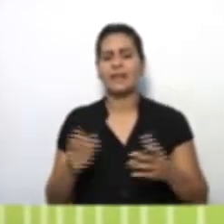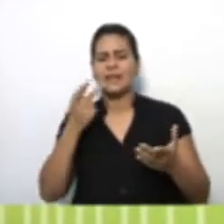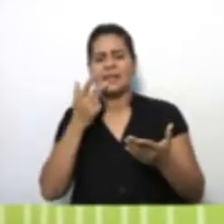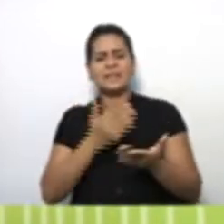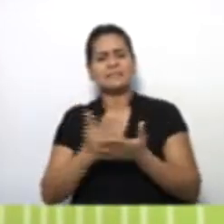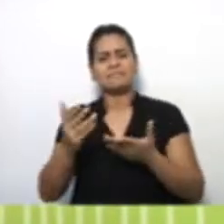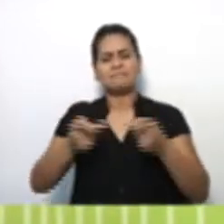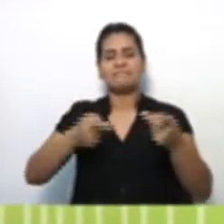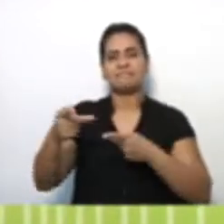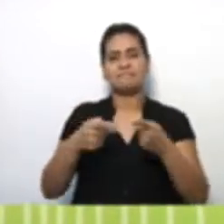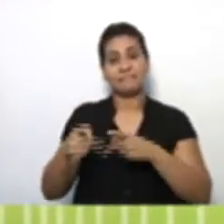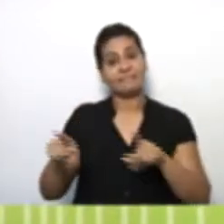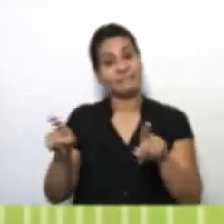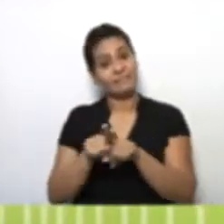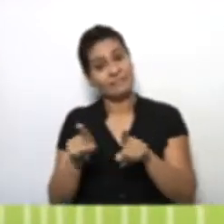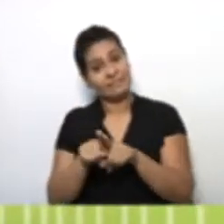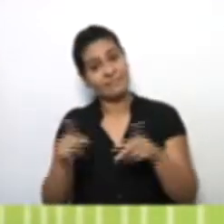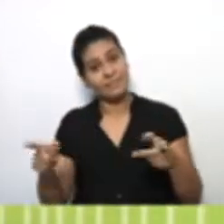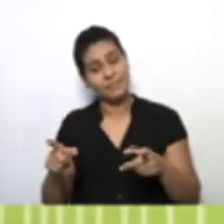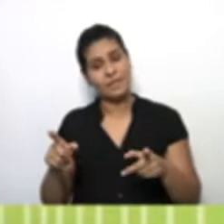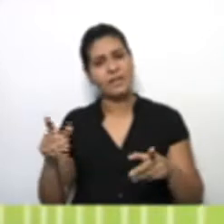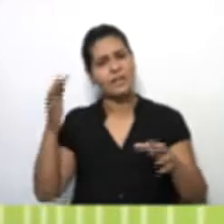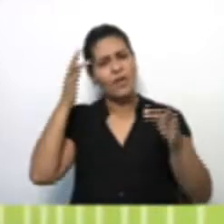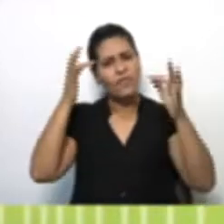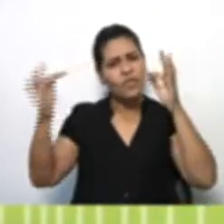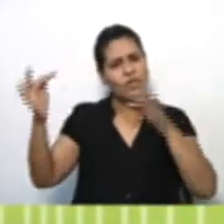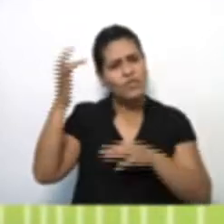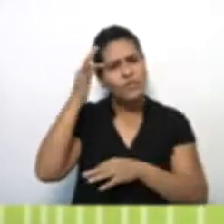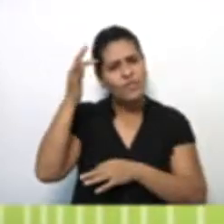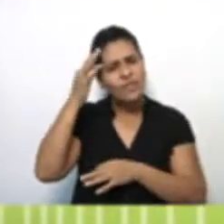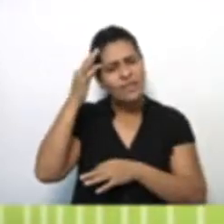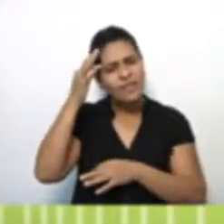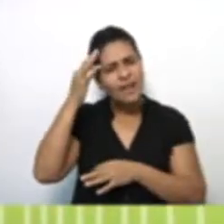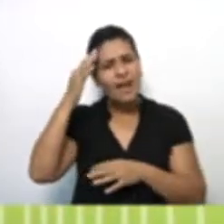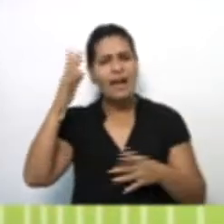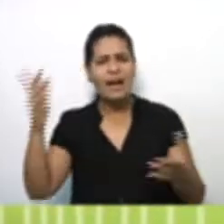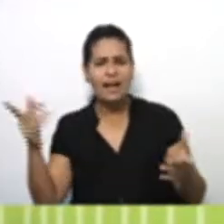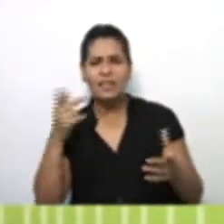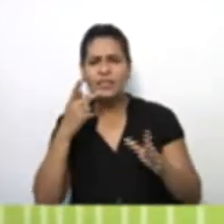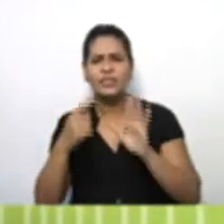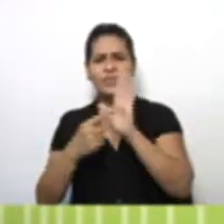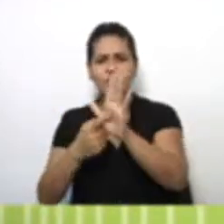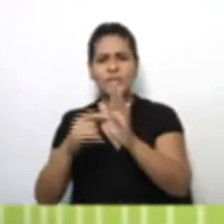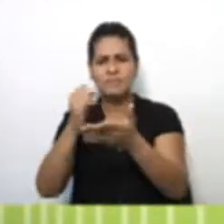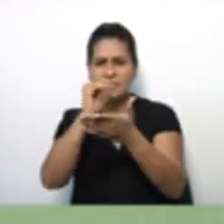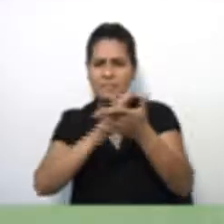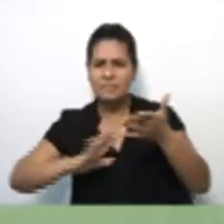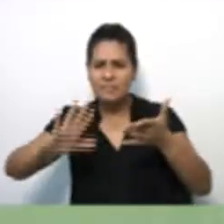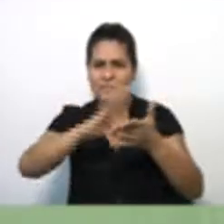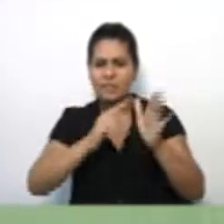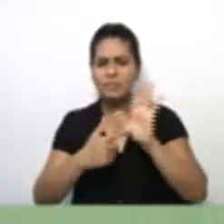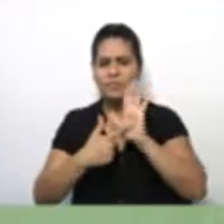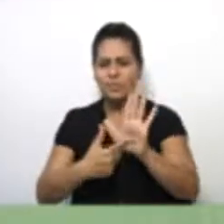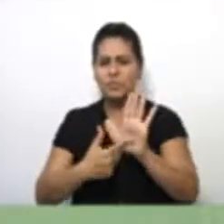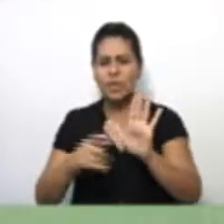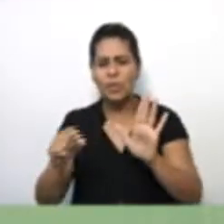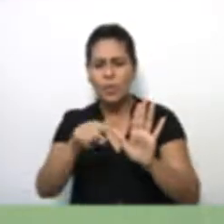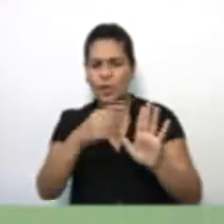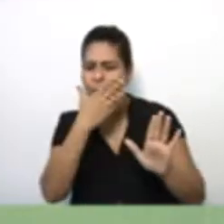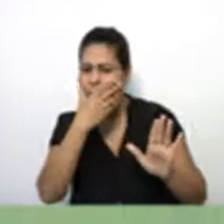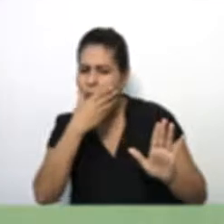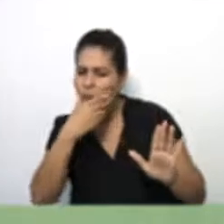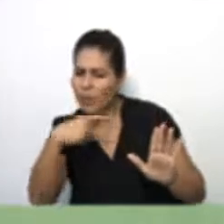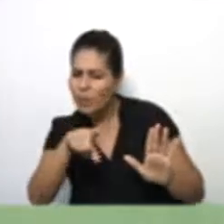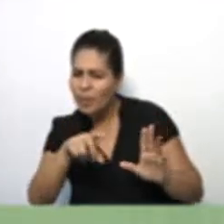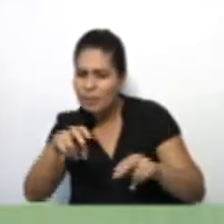começa a falar do planejamento, mas existem, lógico, as filosofias do planejamento, né? E aí eu trouxe até umas imagenzinhas aqui para você, ó, como Aristóteles, né?